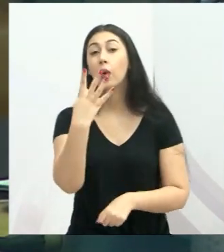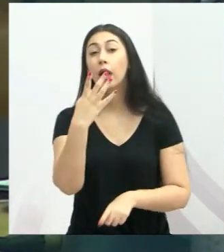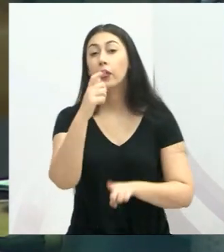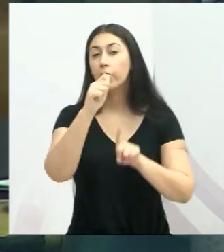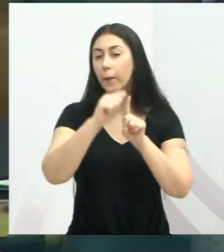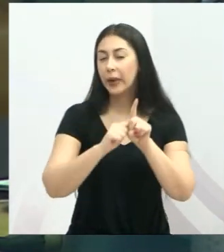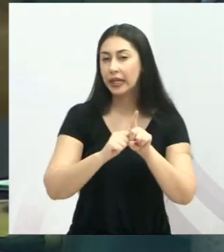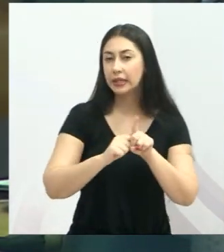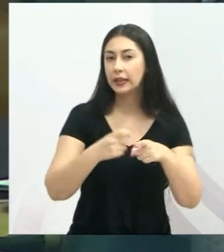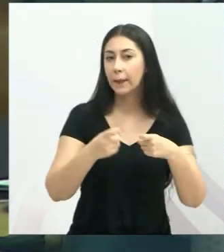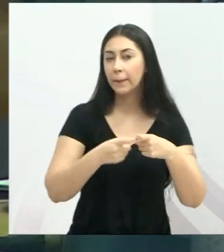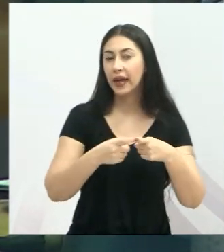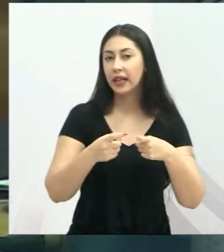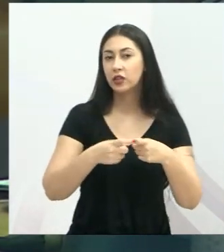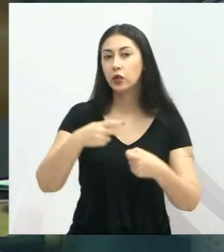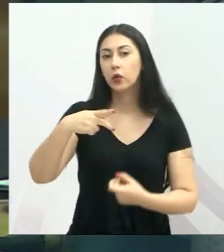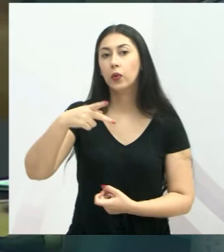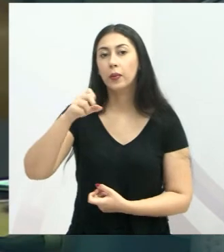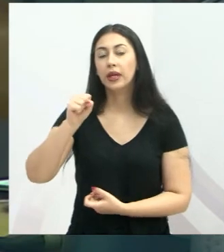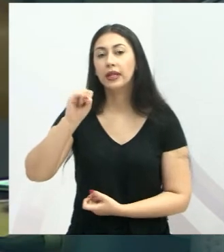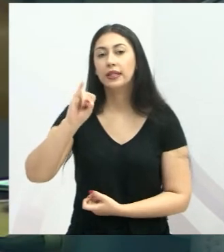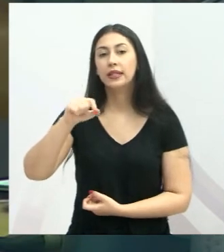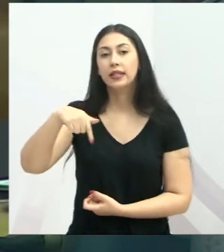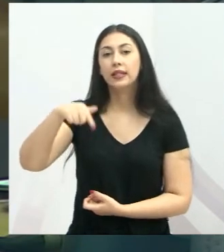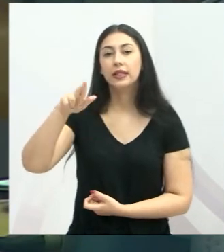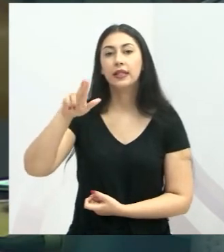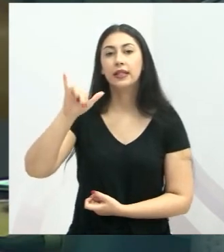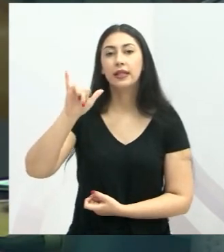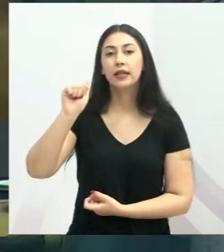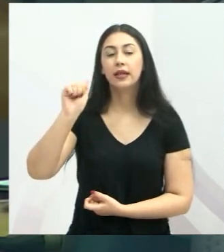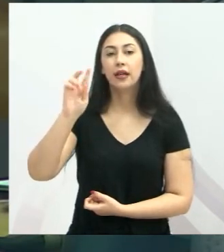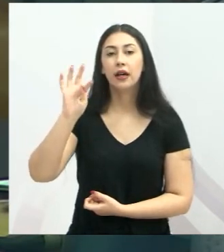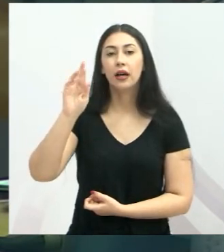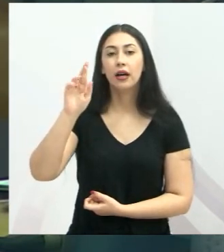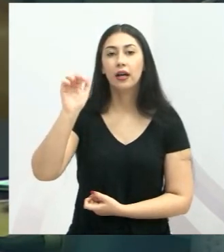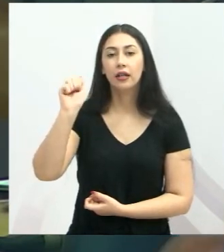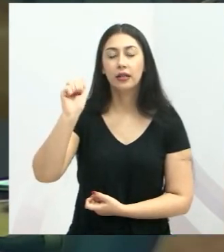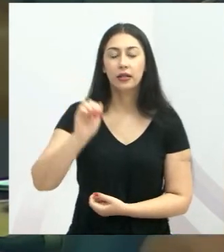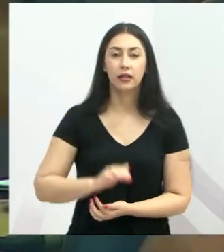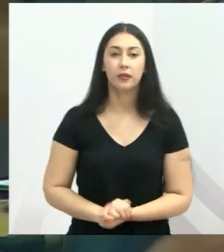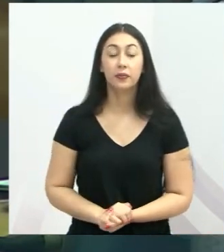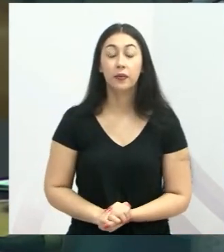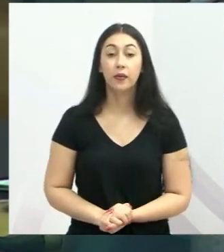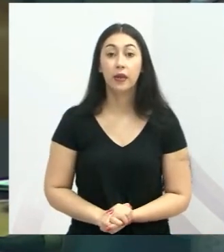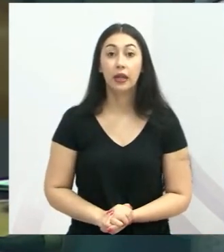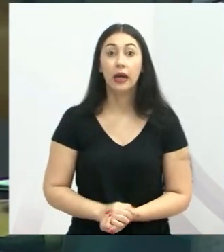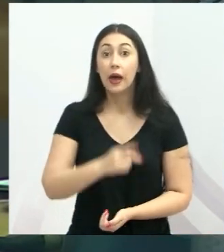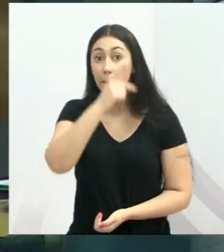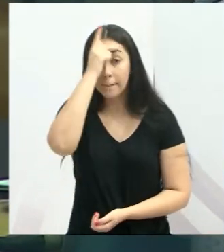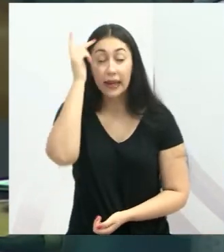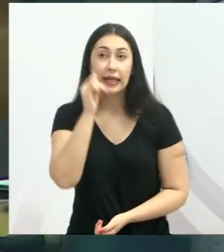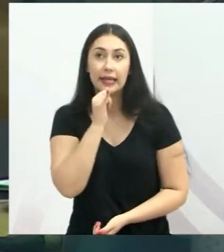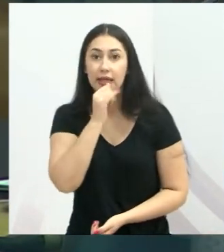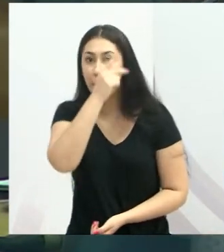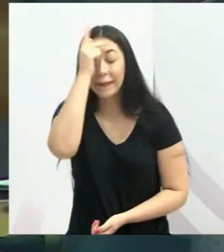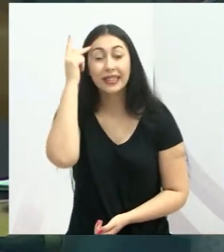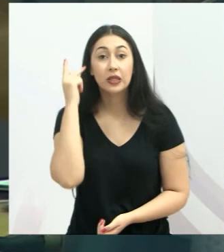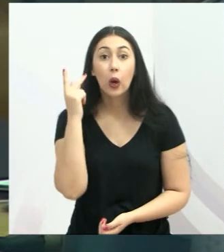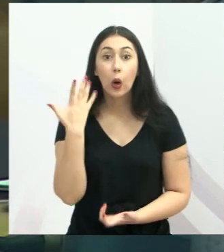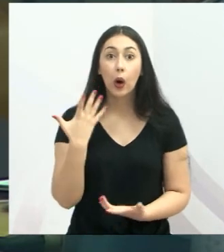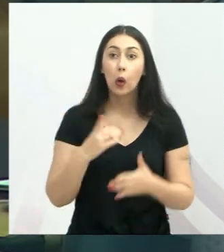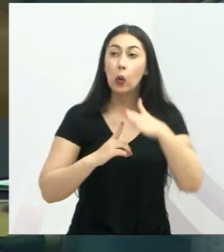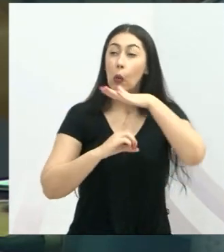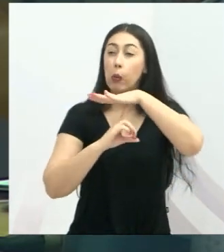psiquiatra. Você imagina o dano que você causa na vida de um paciente que está com transtorno de ansiedade generalizado, com